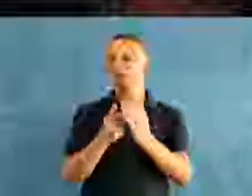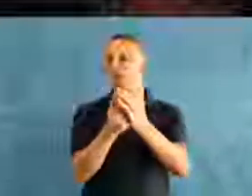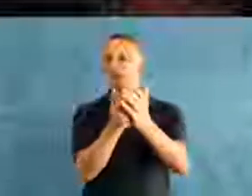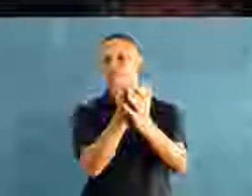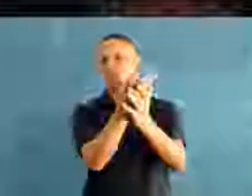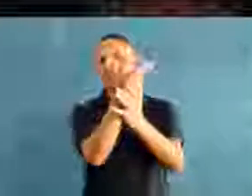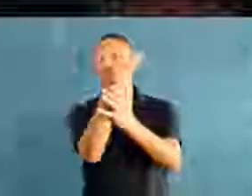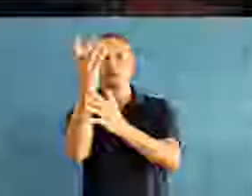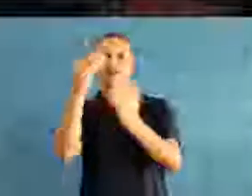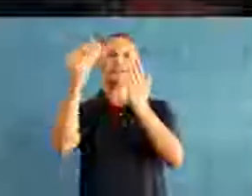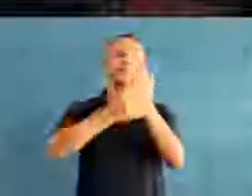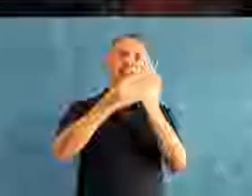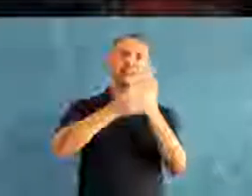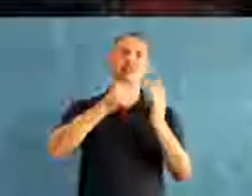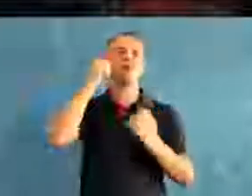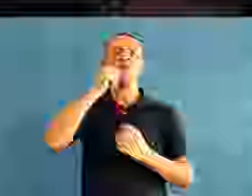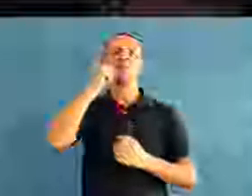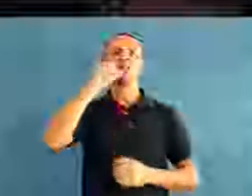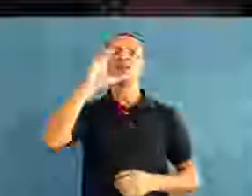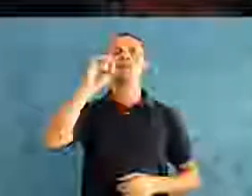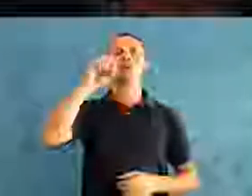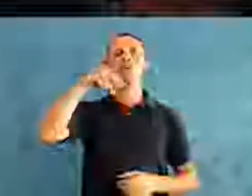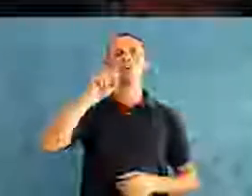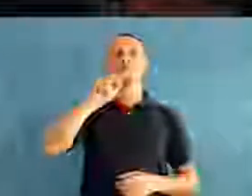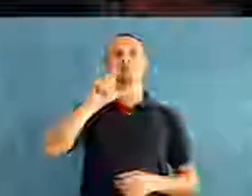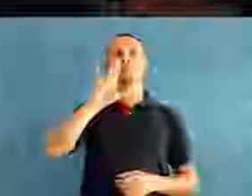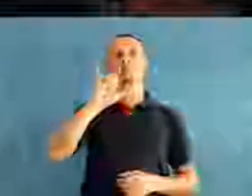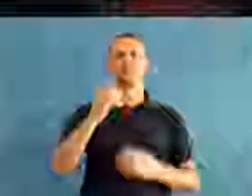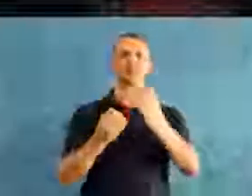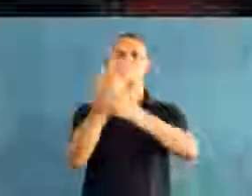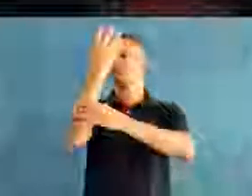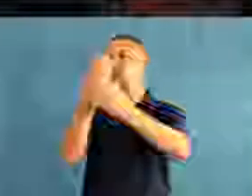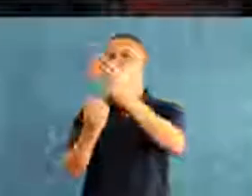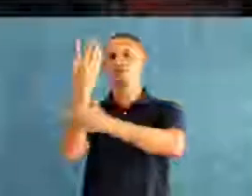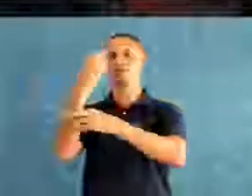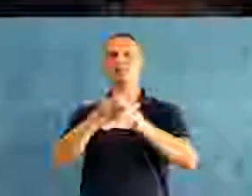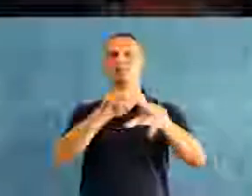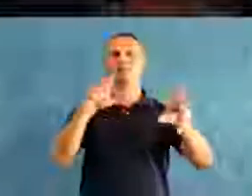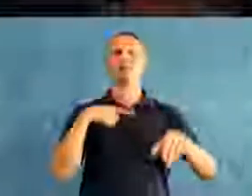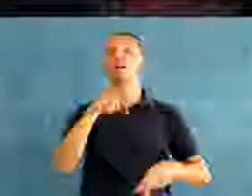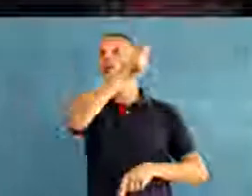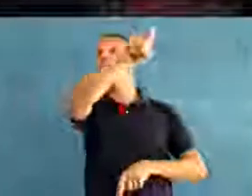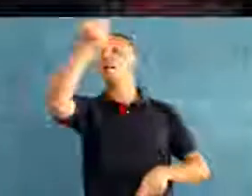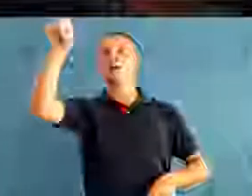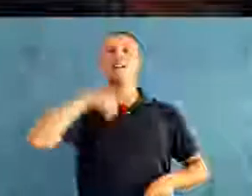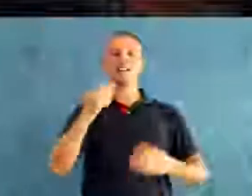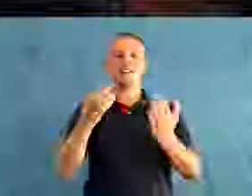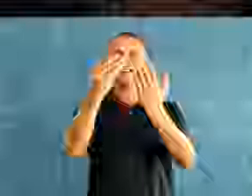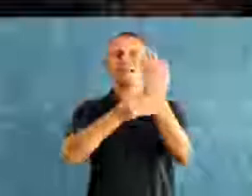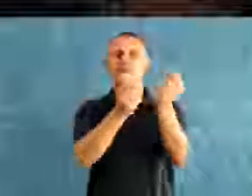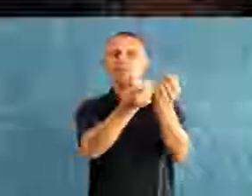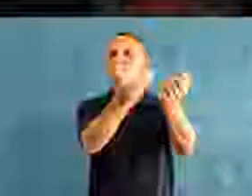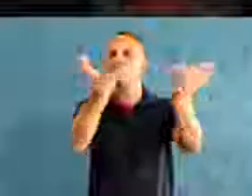pela professora Constância Lima Duarte. Alguns de seus livros estão ali disponíveis para o nosso público.